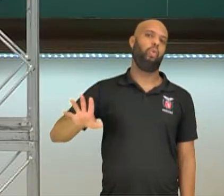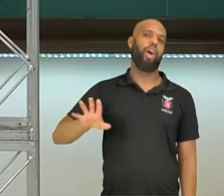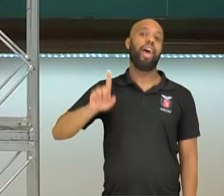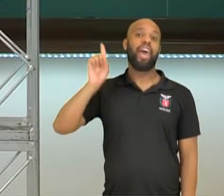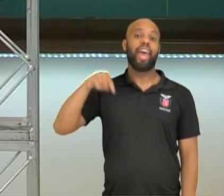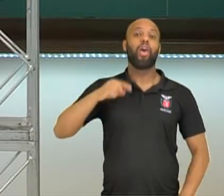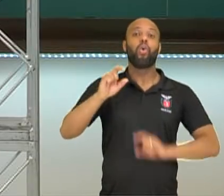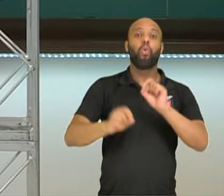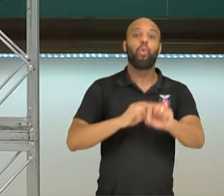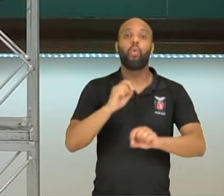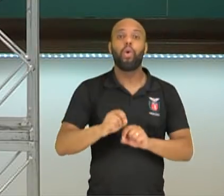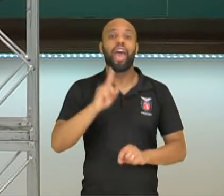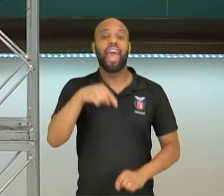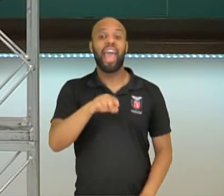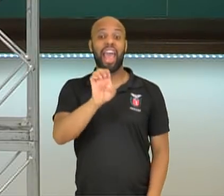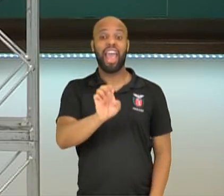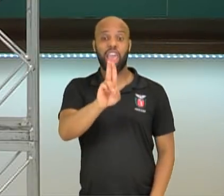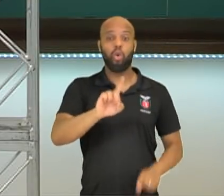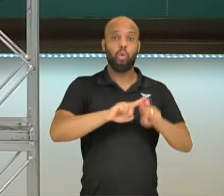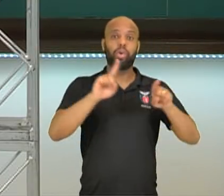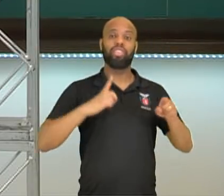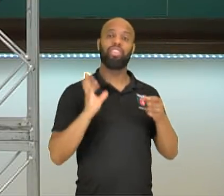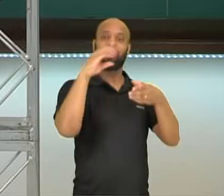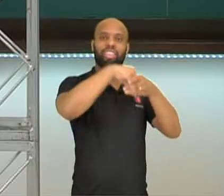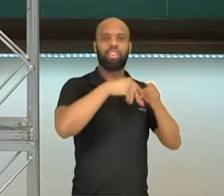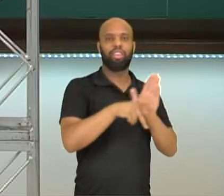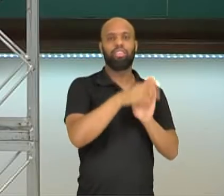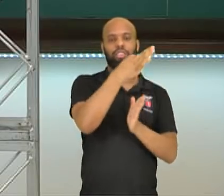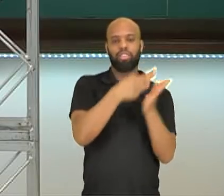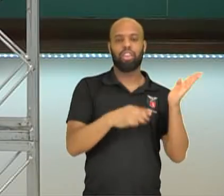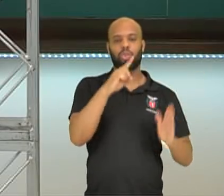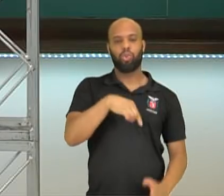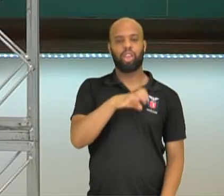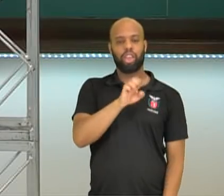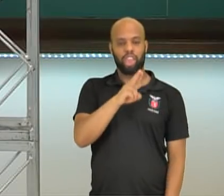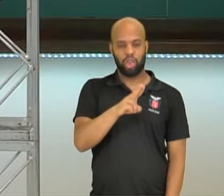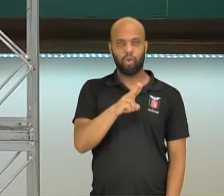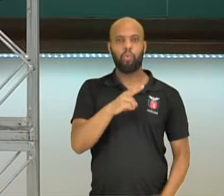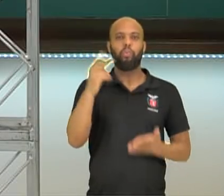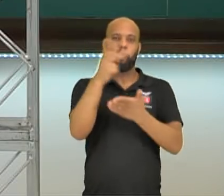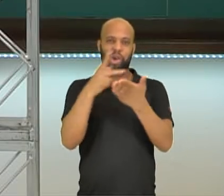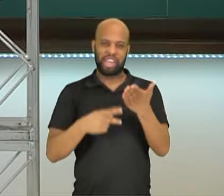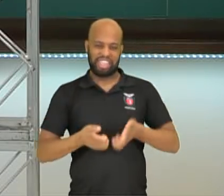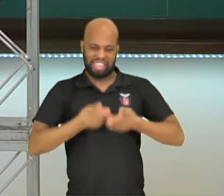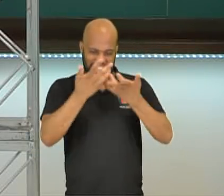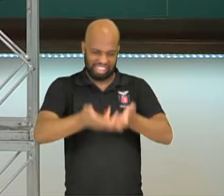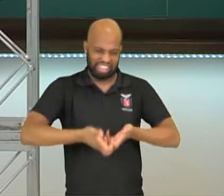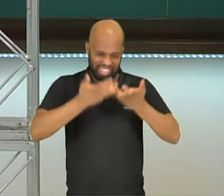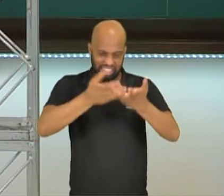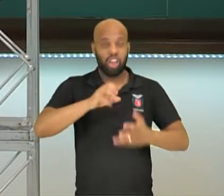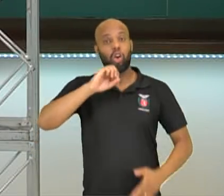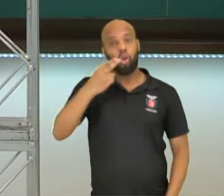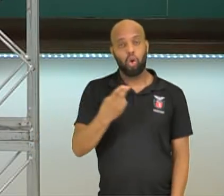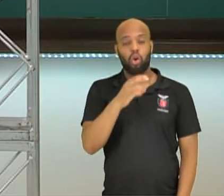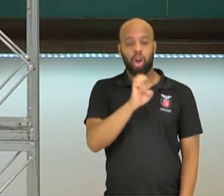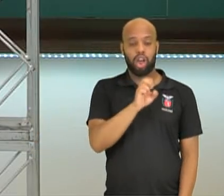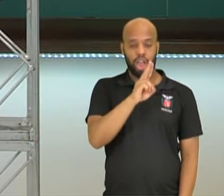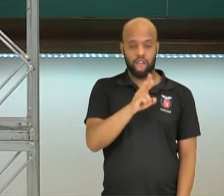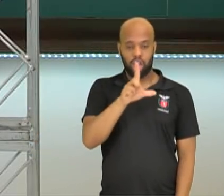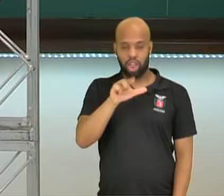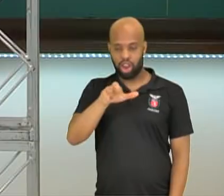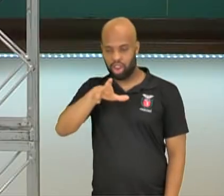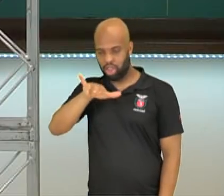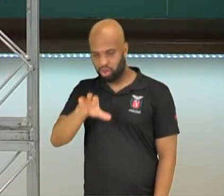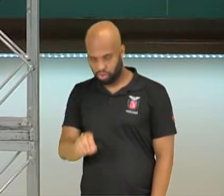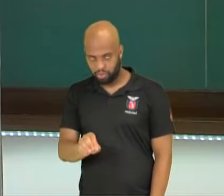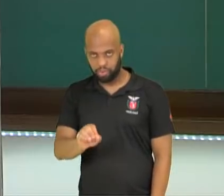É aquele eu que está no poema que nós vamos chamar de eu poético, ok? Ou eu lírico.